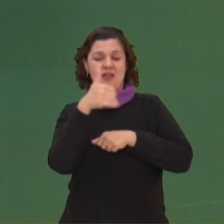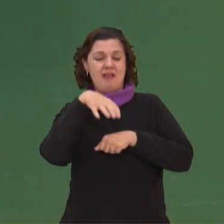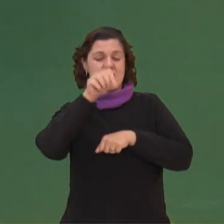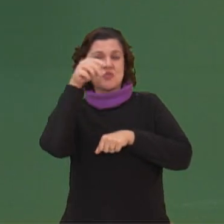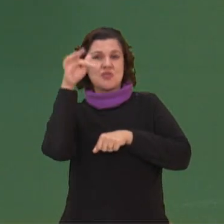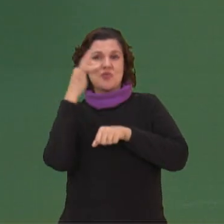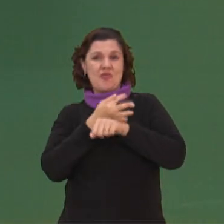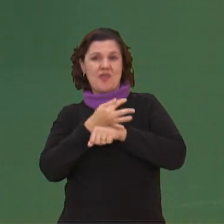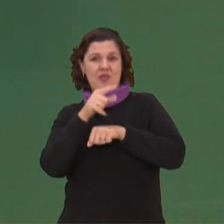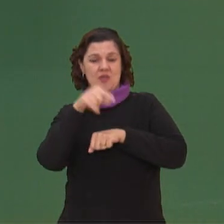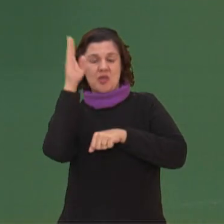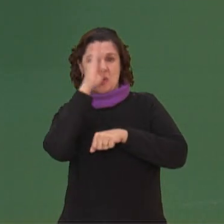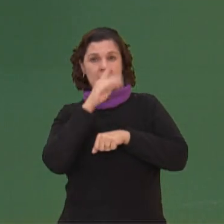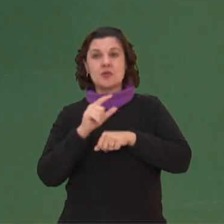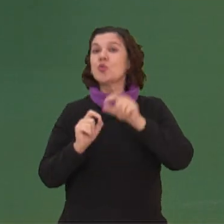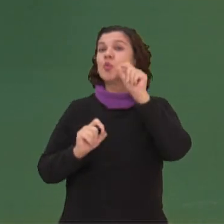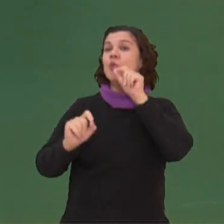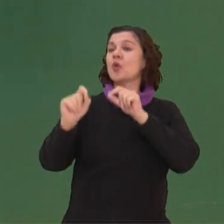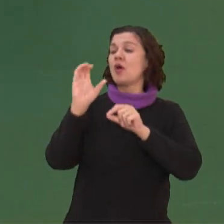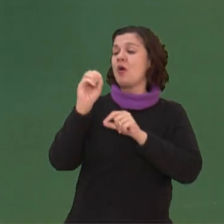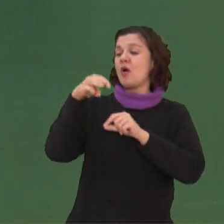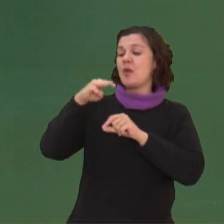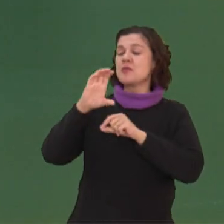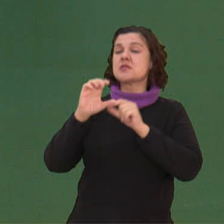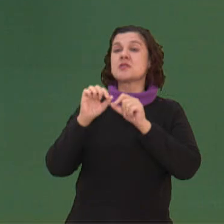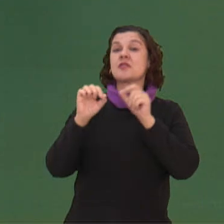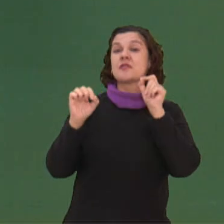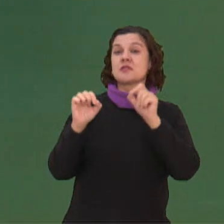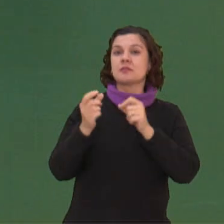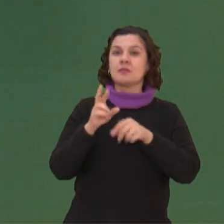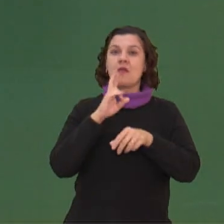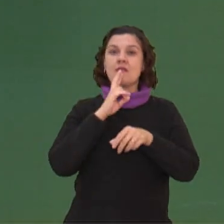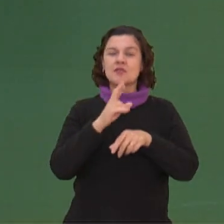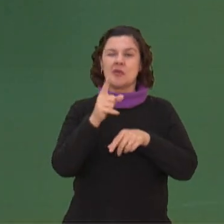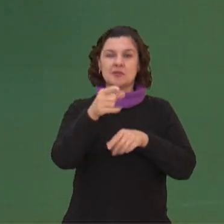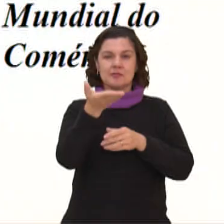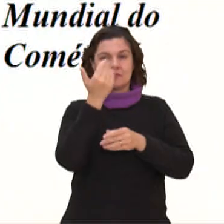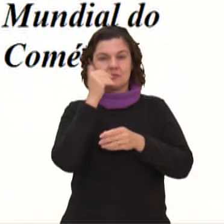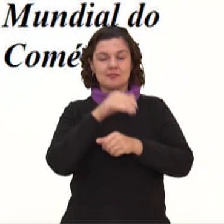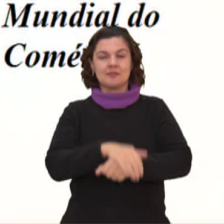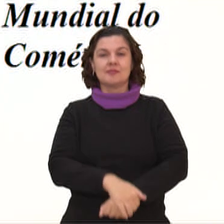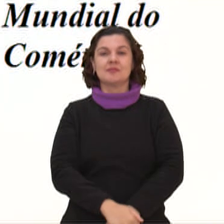que a OMC faz sobre isso? Resposta, sua vez.